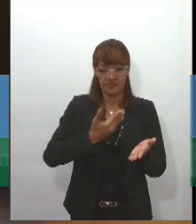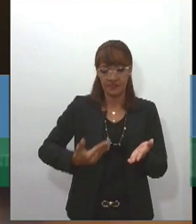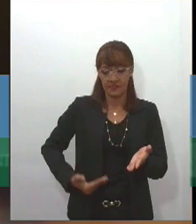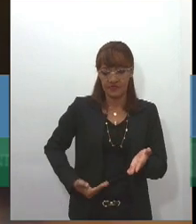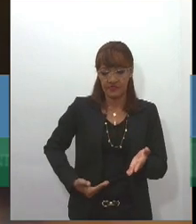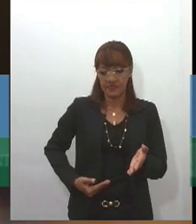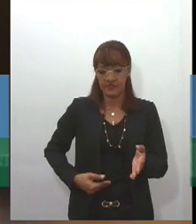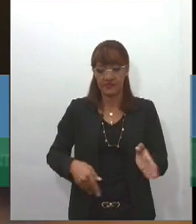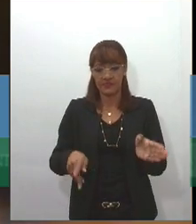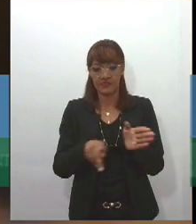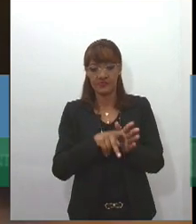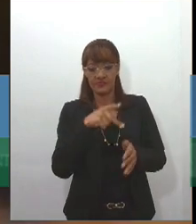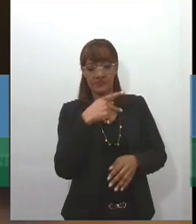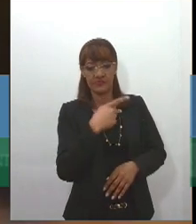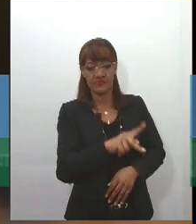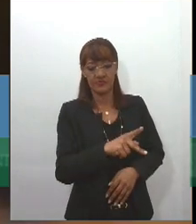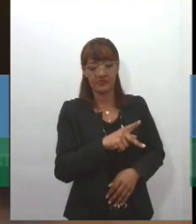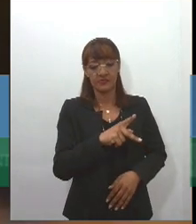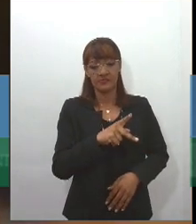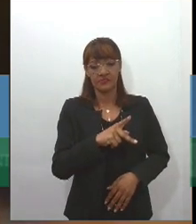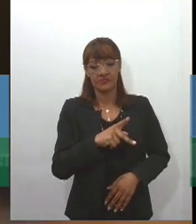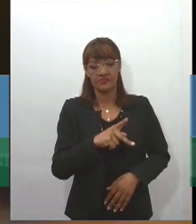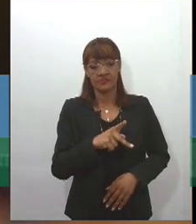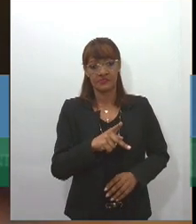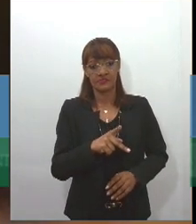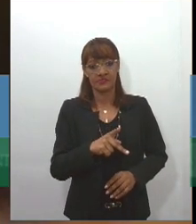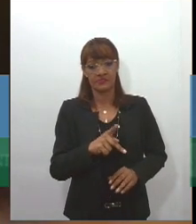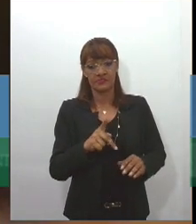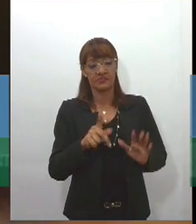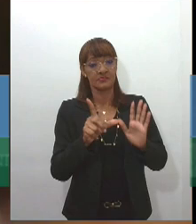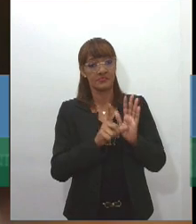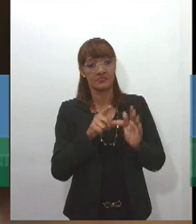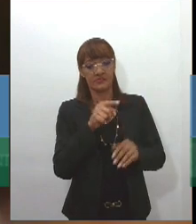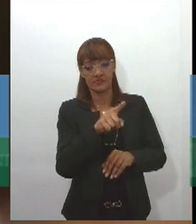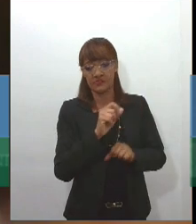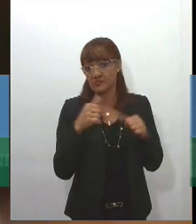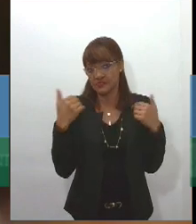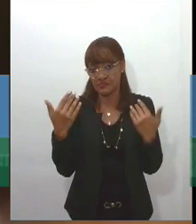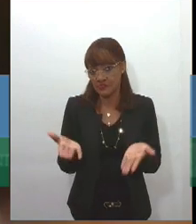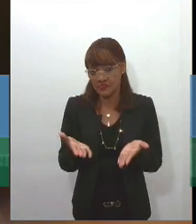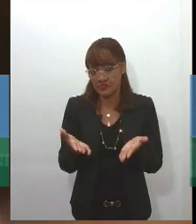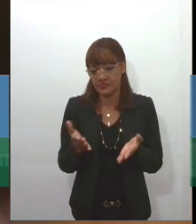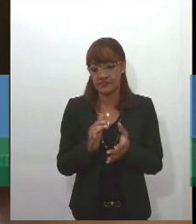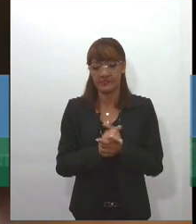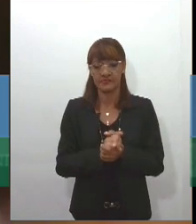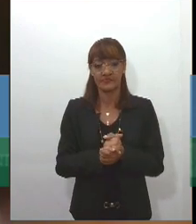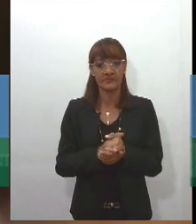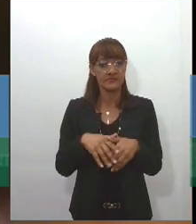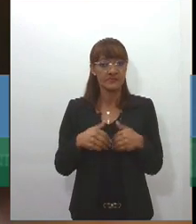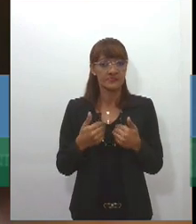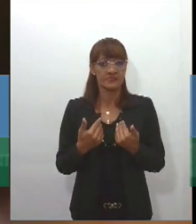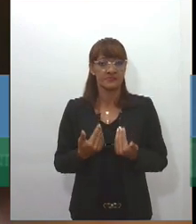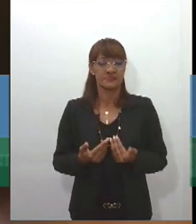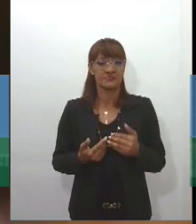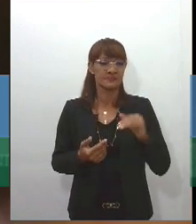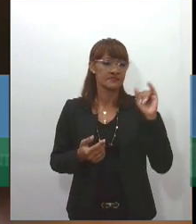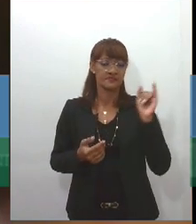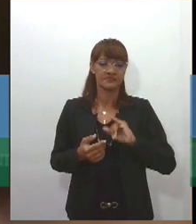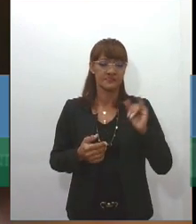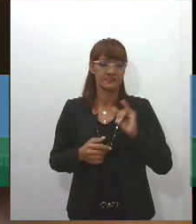para o o o vendedor da mercadoria enfim pago pelo comprador isso é uma coisa interessante é uma